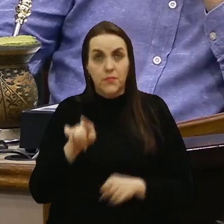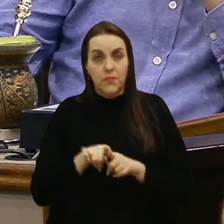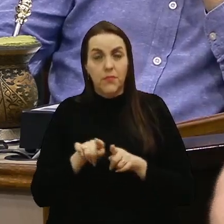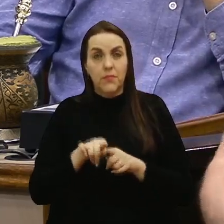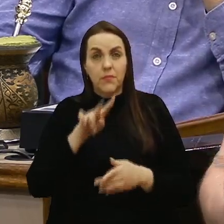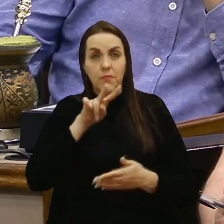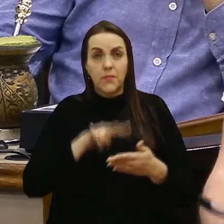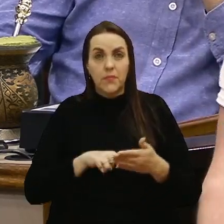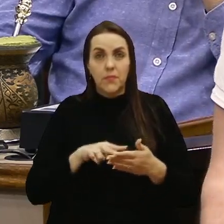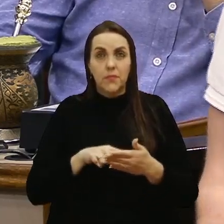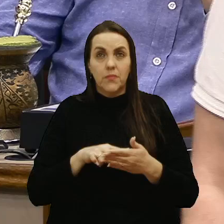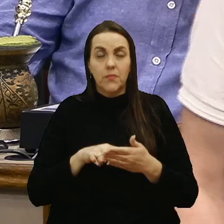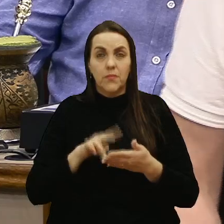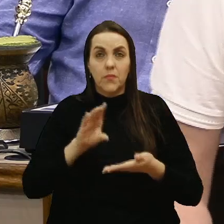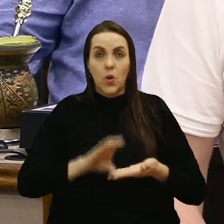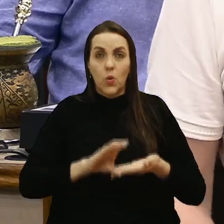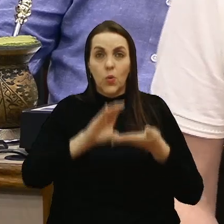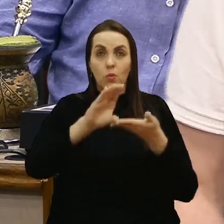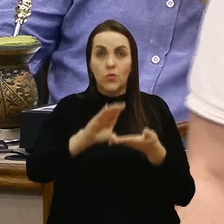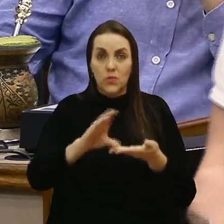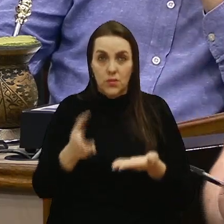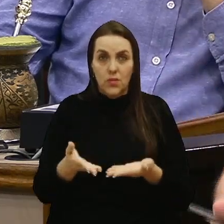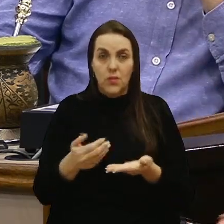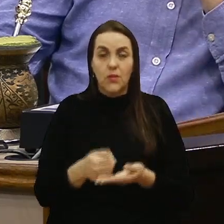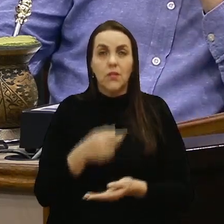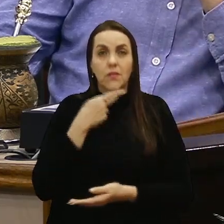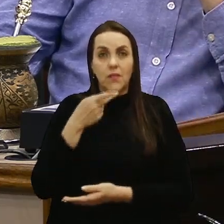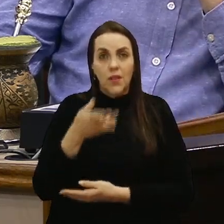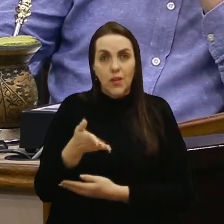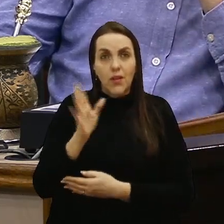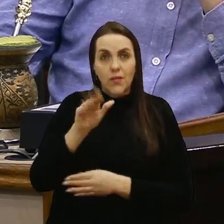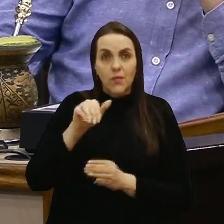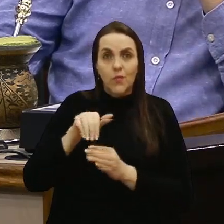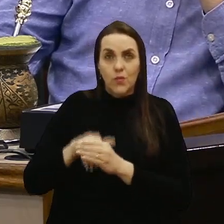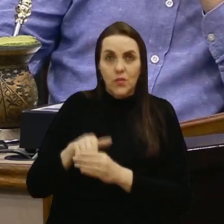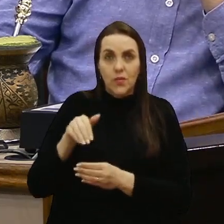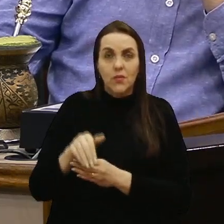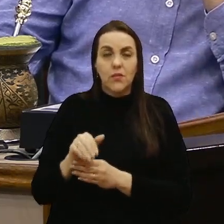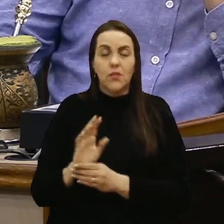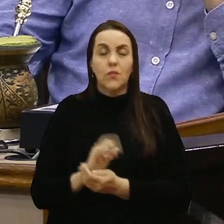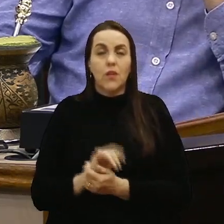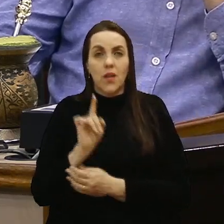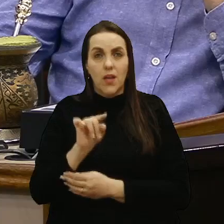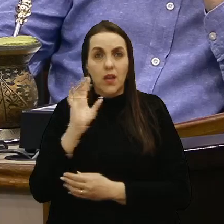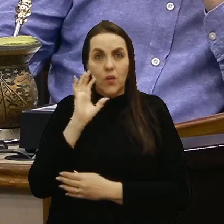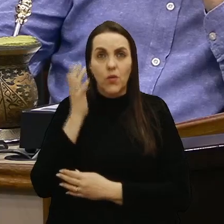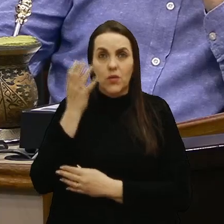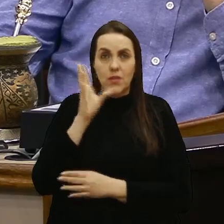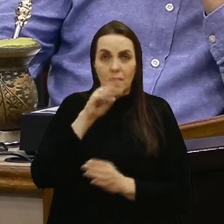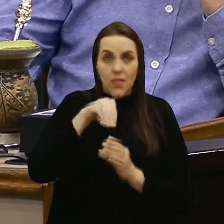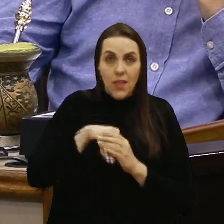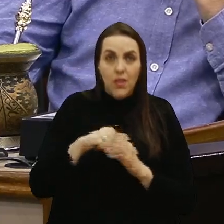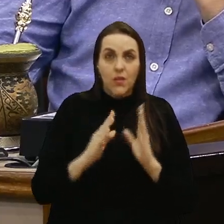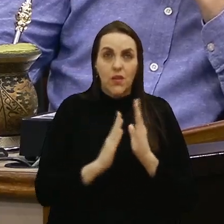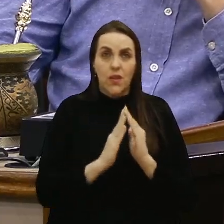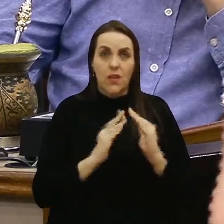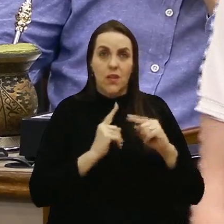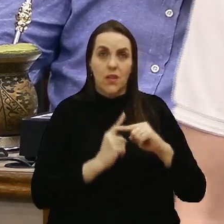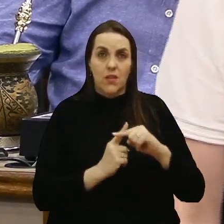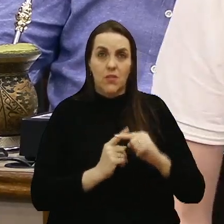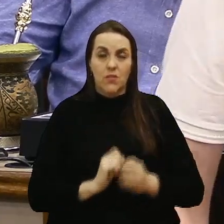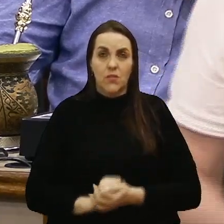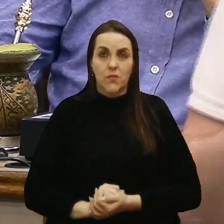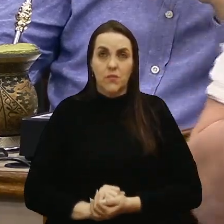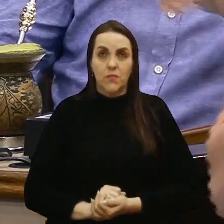leitura que é no Conselho, no CIEX, e você disse que essa votação, essa eleição aconteceria dentro de uma igreja.